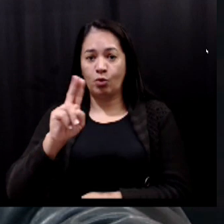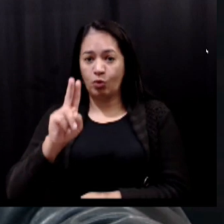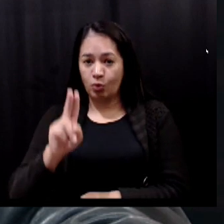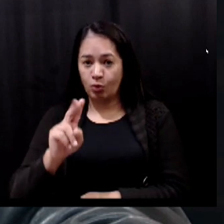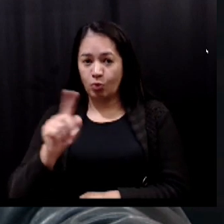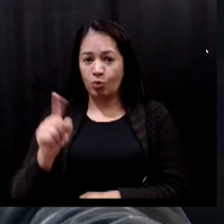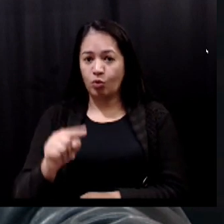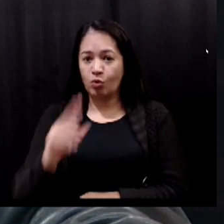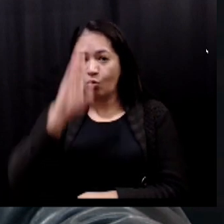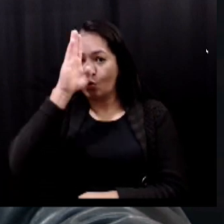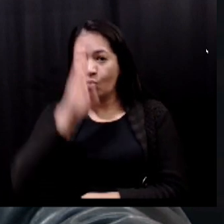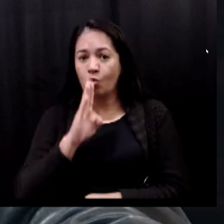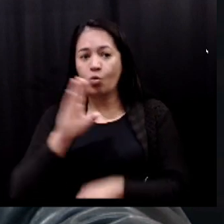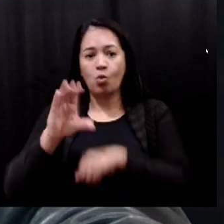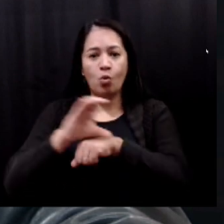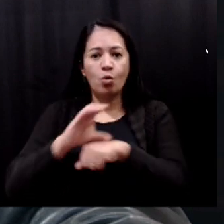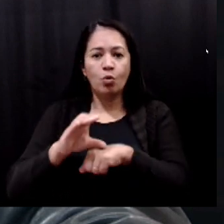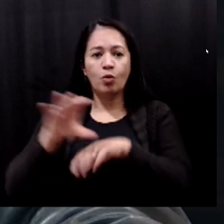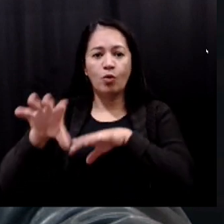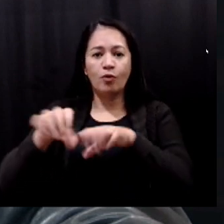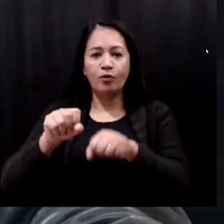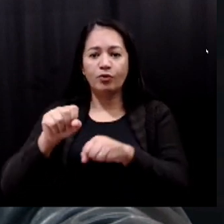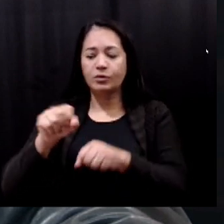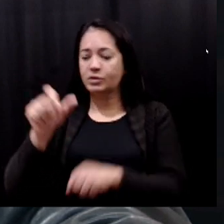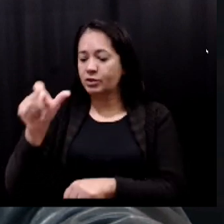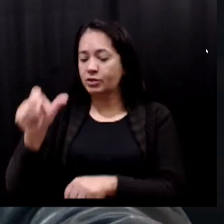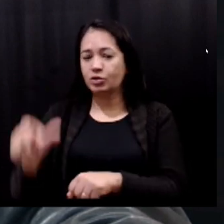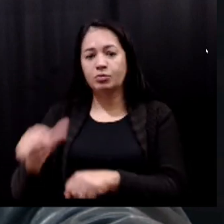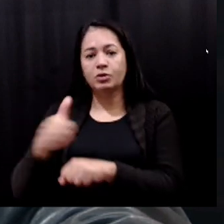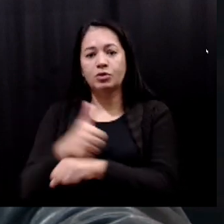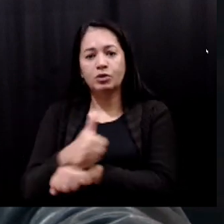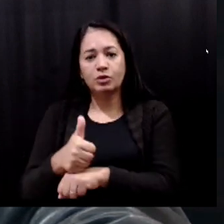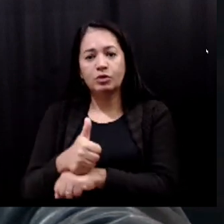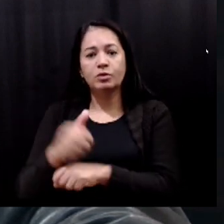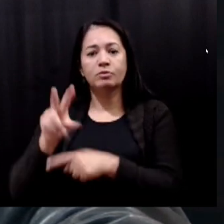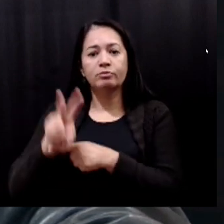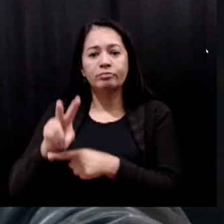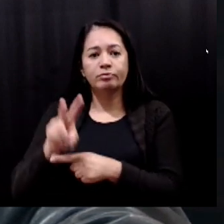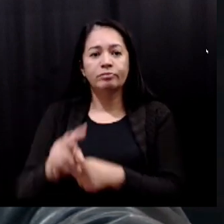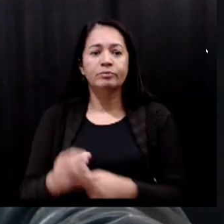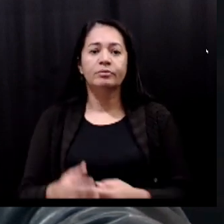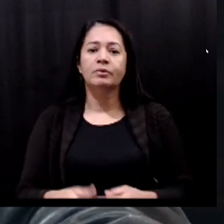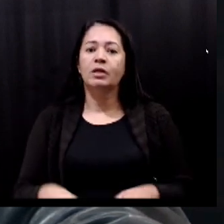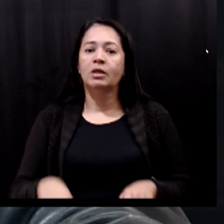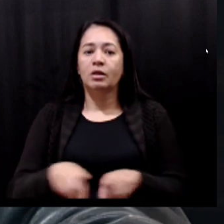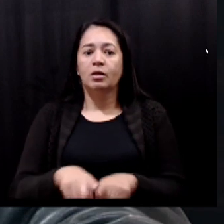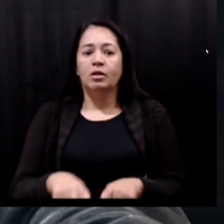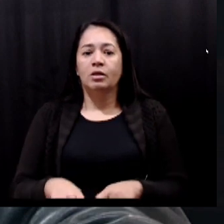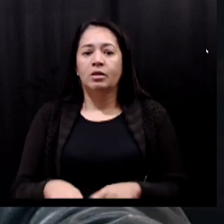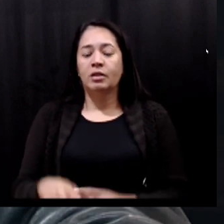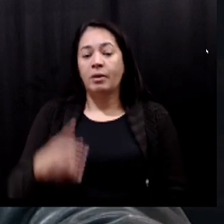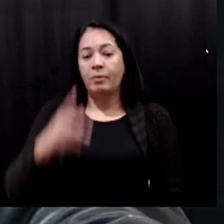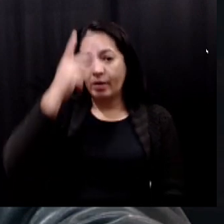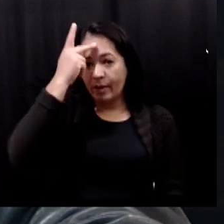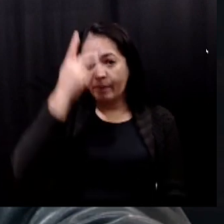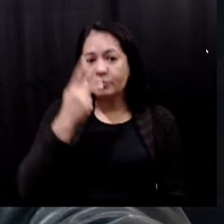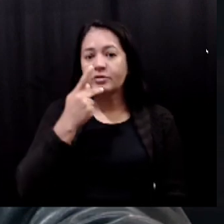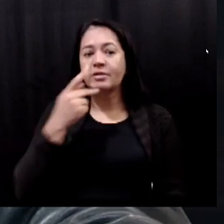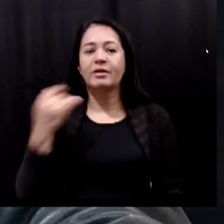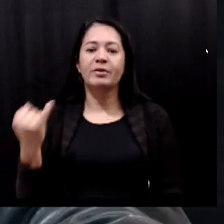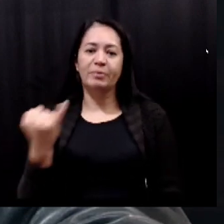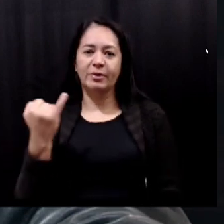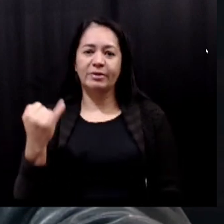para a formação de cuidadores, né? E há personalidades importantes na nossa cultura